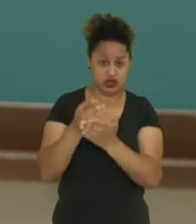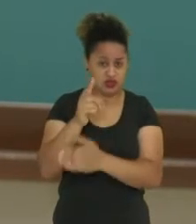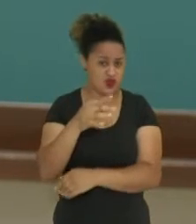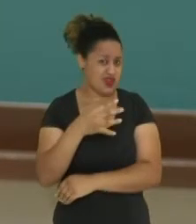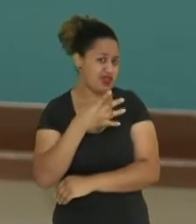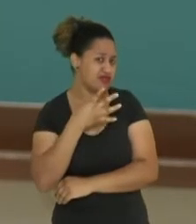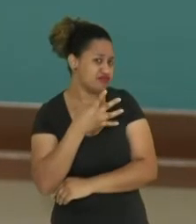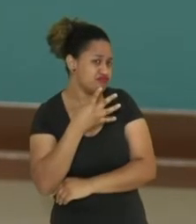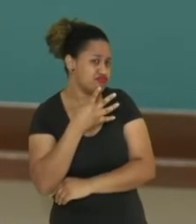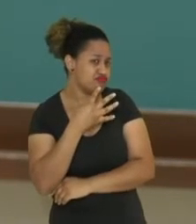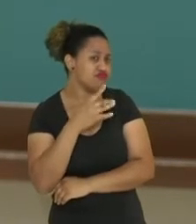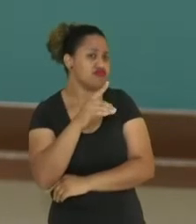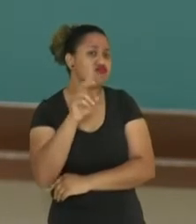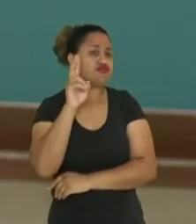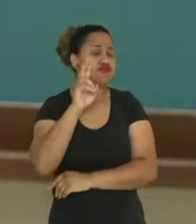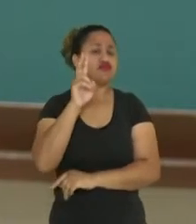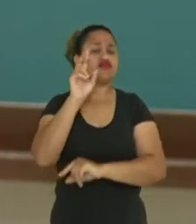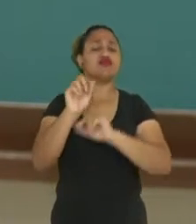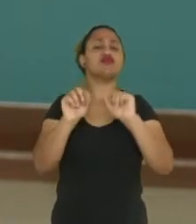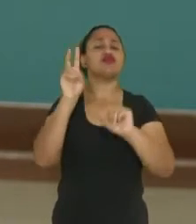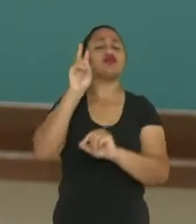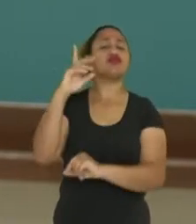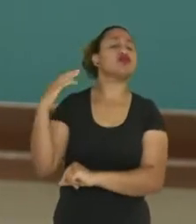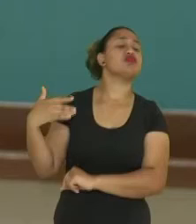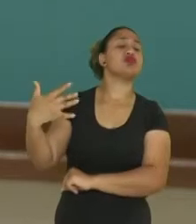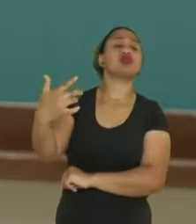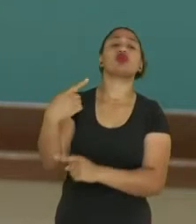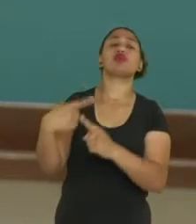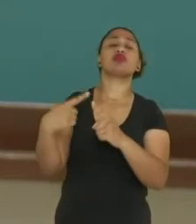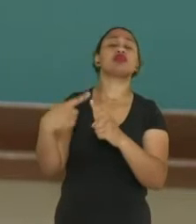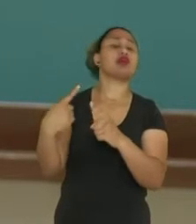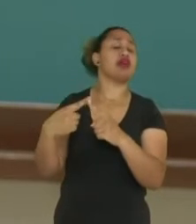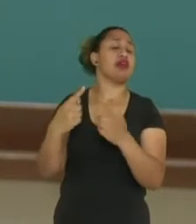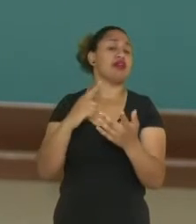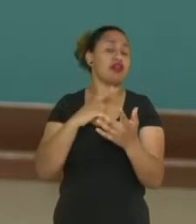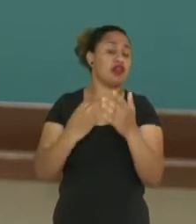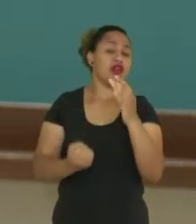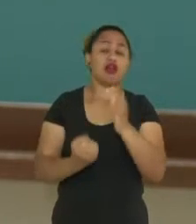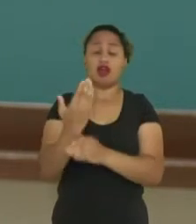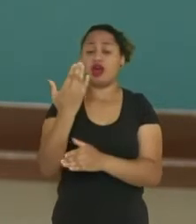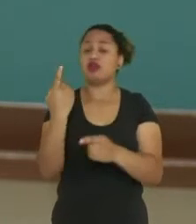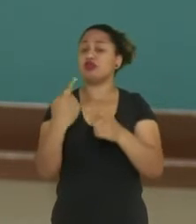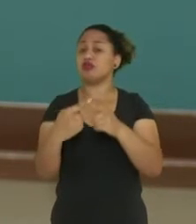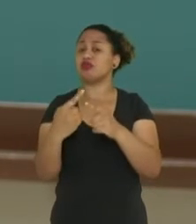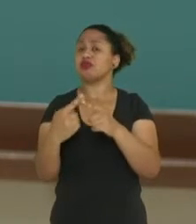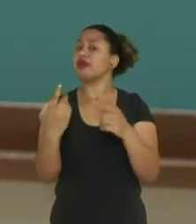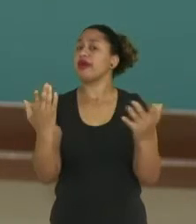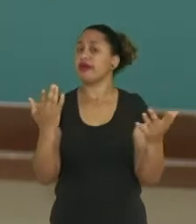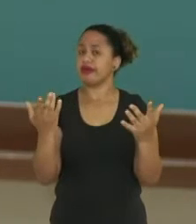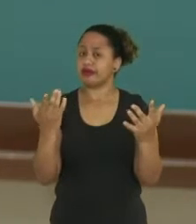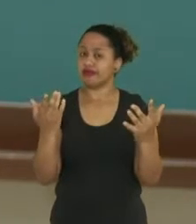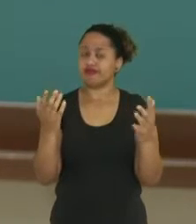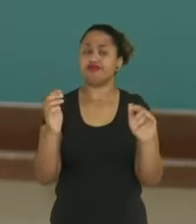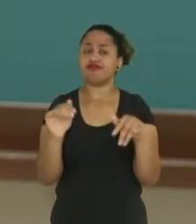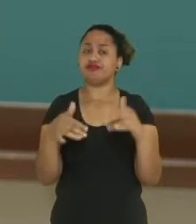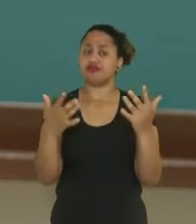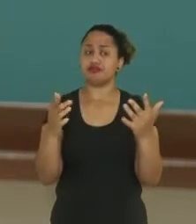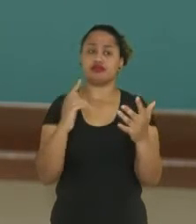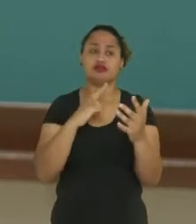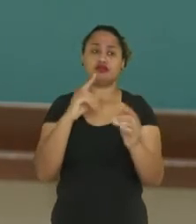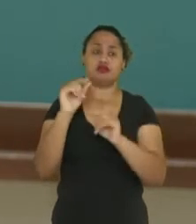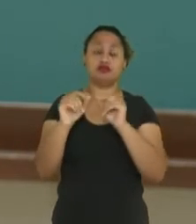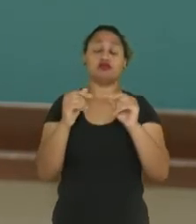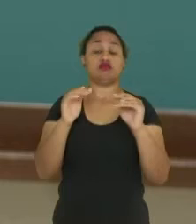algo? Se lembra da história? Por que eles existem? Por que eles foram criados, pensados? Então nós temos aqui